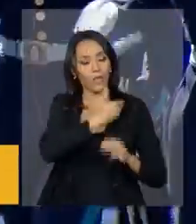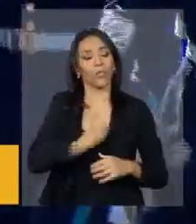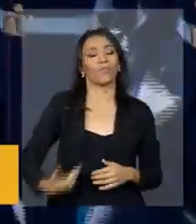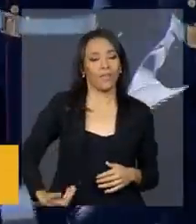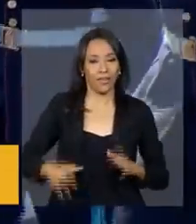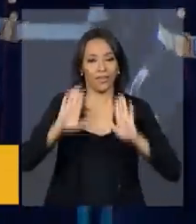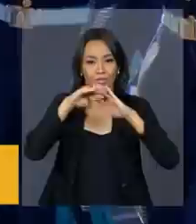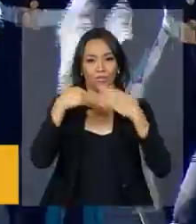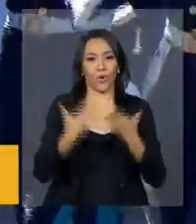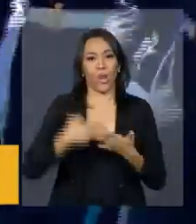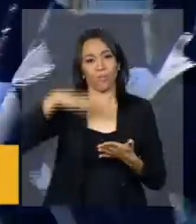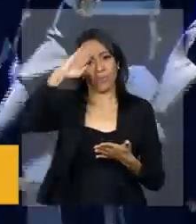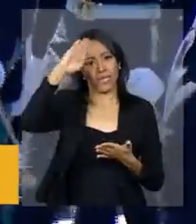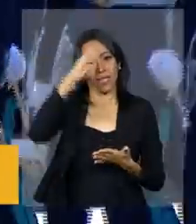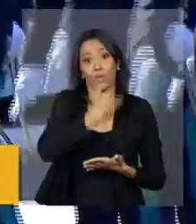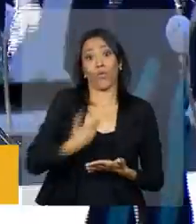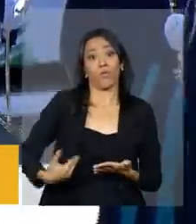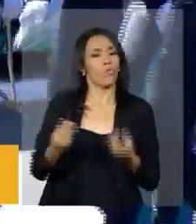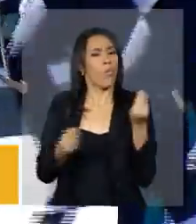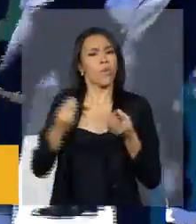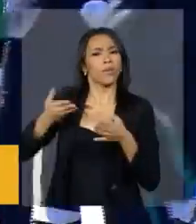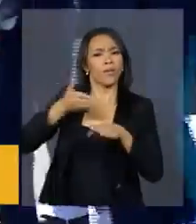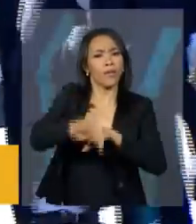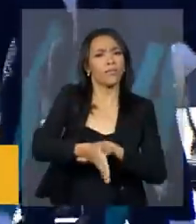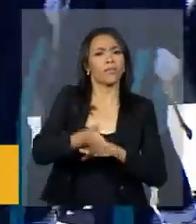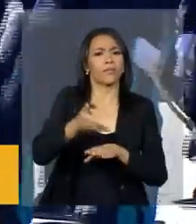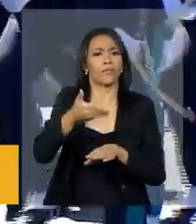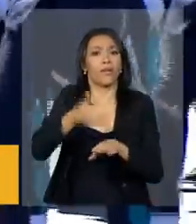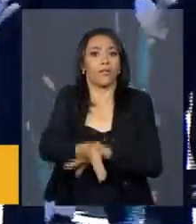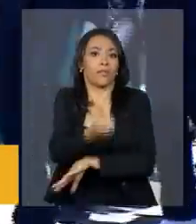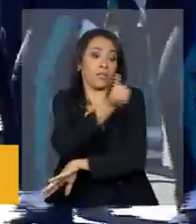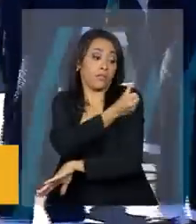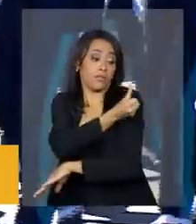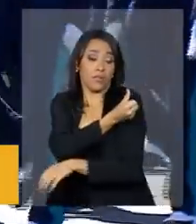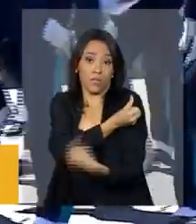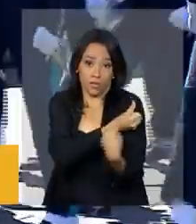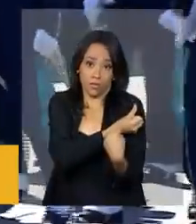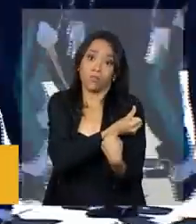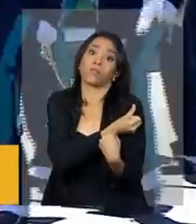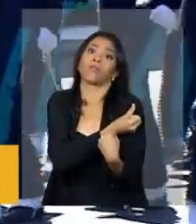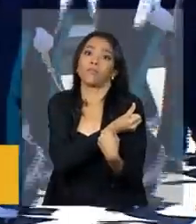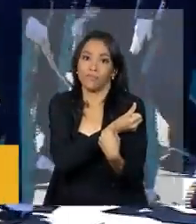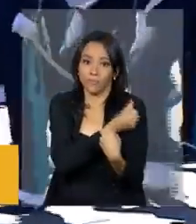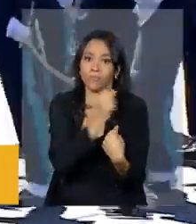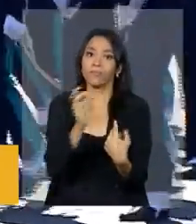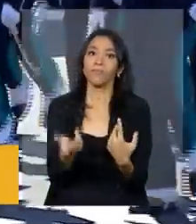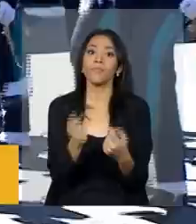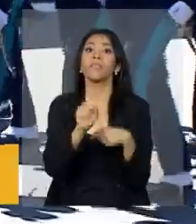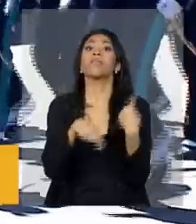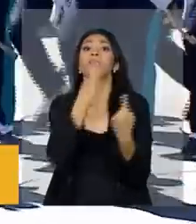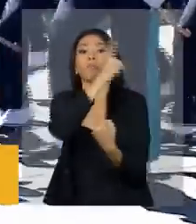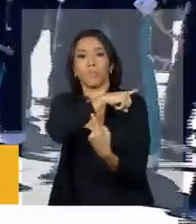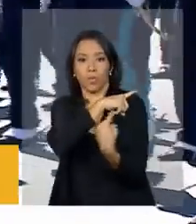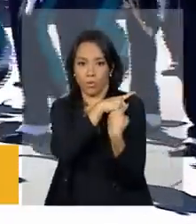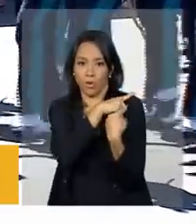público, com ingresso na sexta série do ensino fundamental e no primeiro ano do ensino